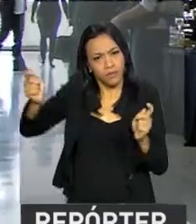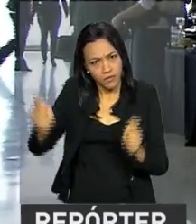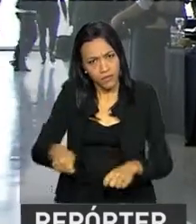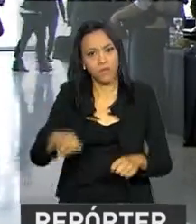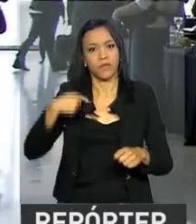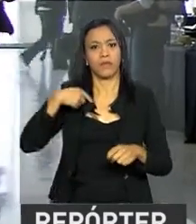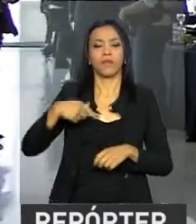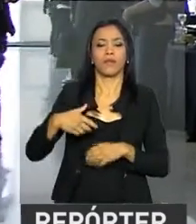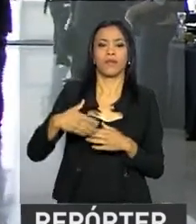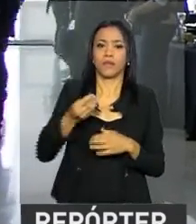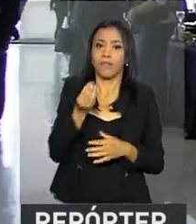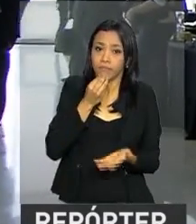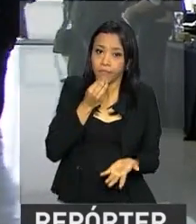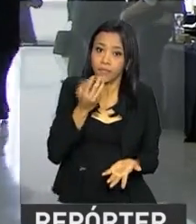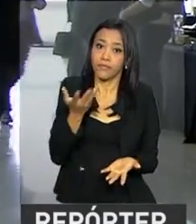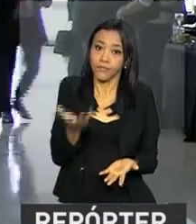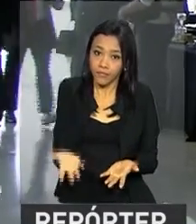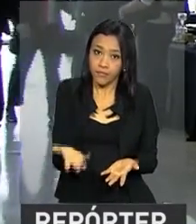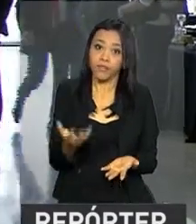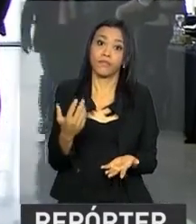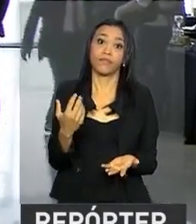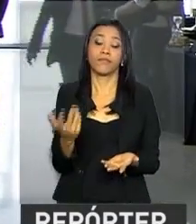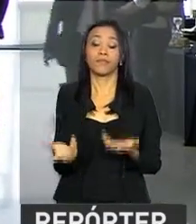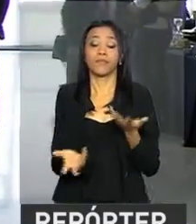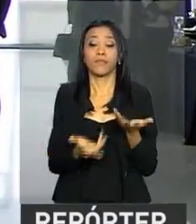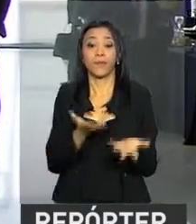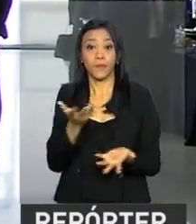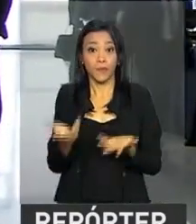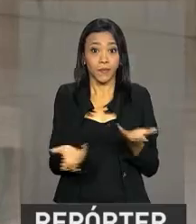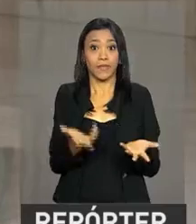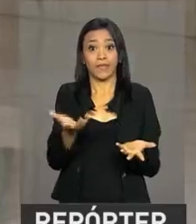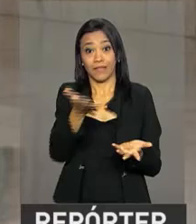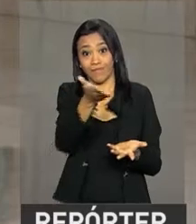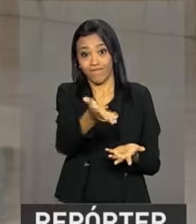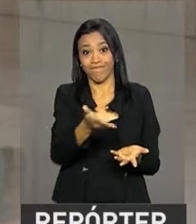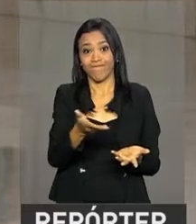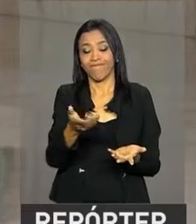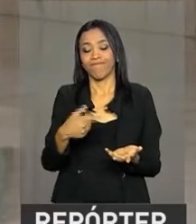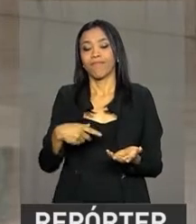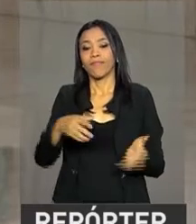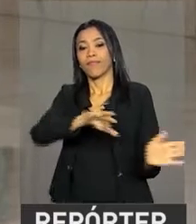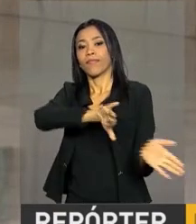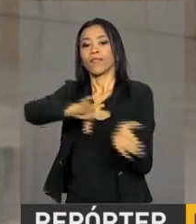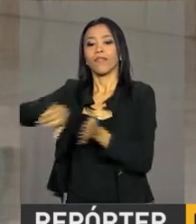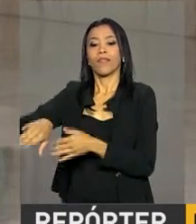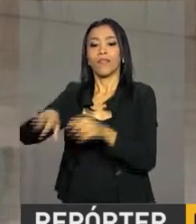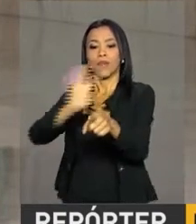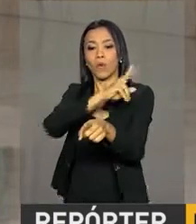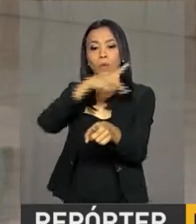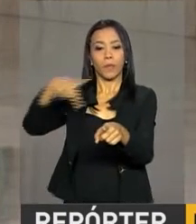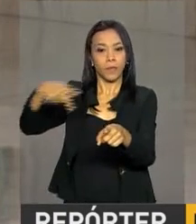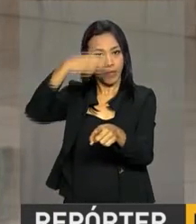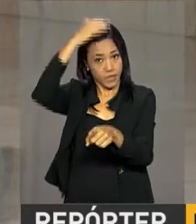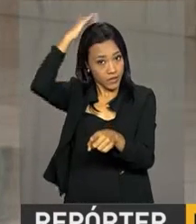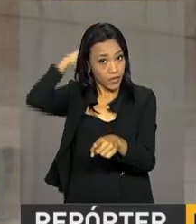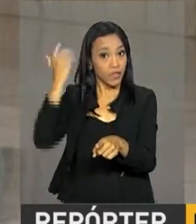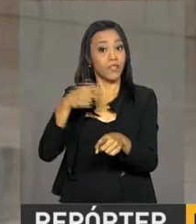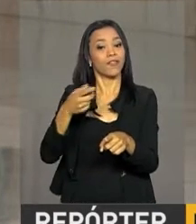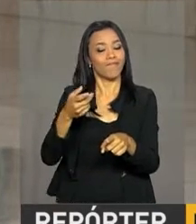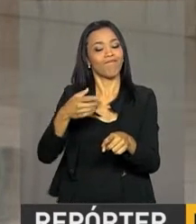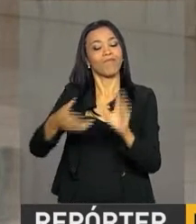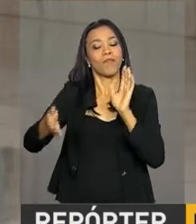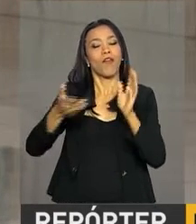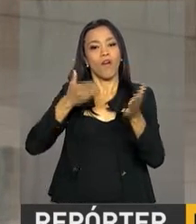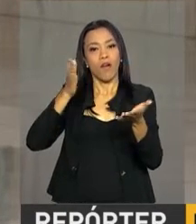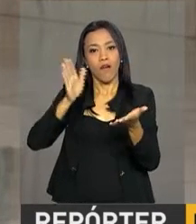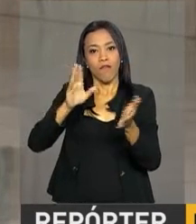e que poderia levantar autoestima do povo brasileiro. O presidente voltou a defender a aprovação da proposta